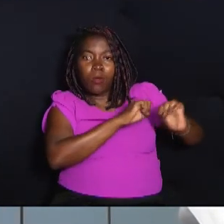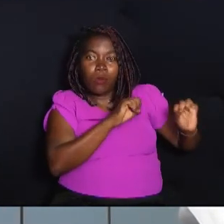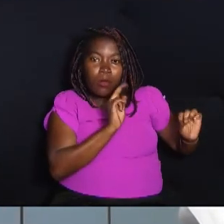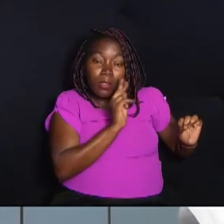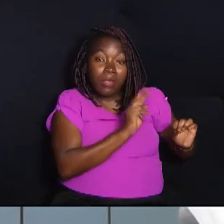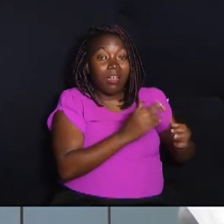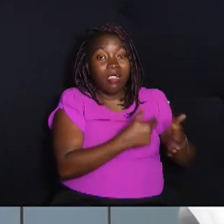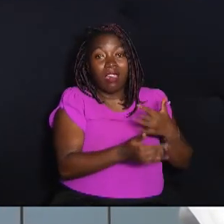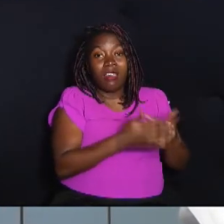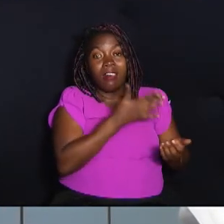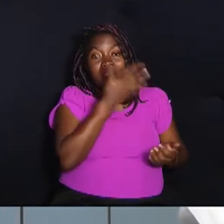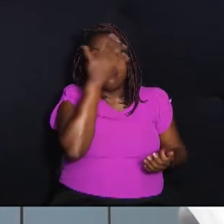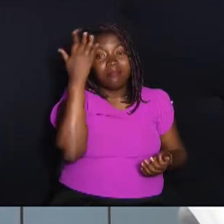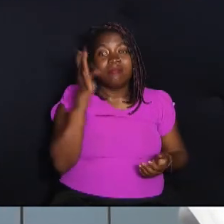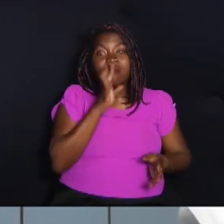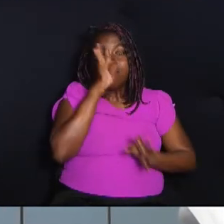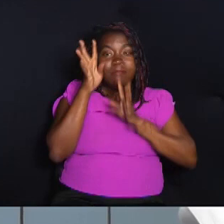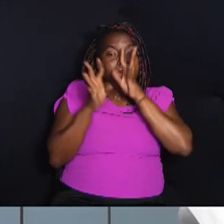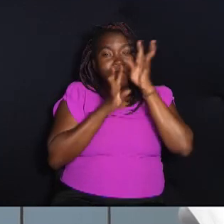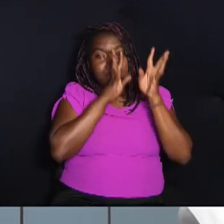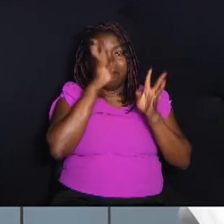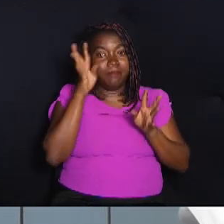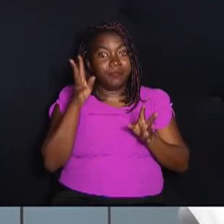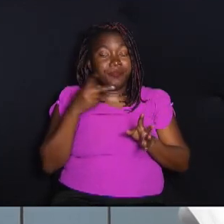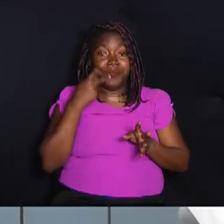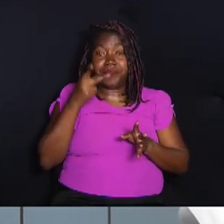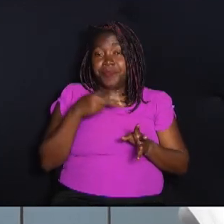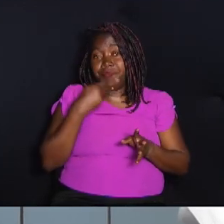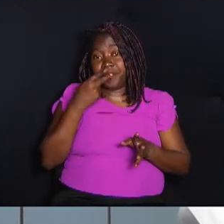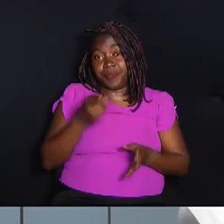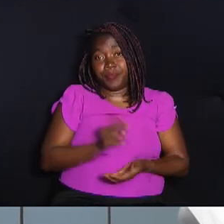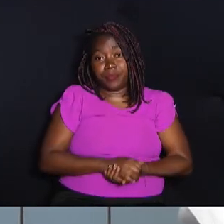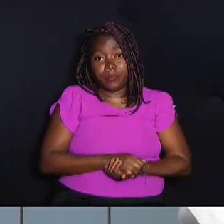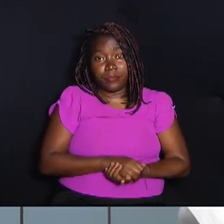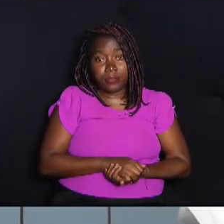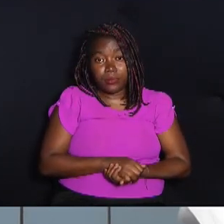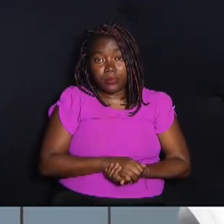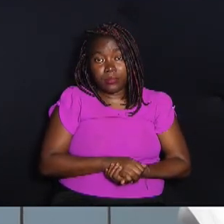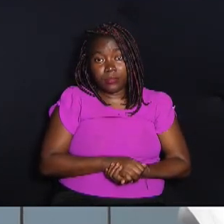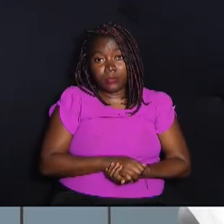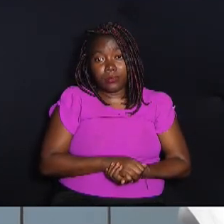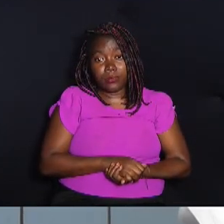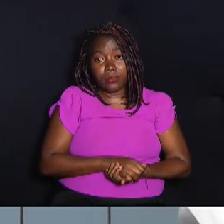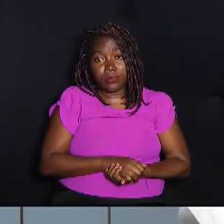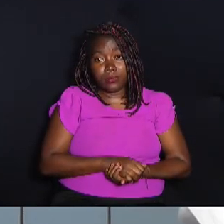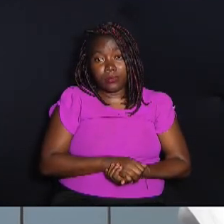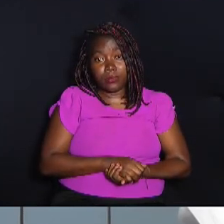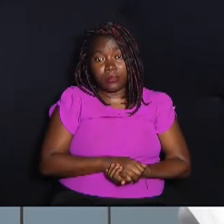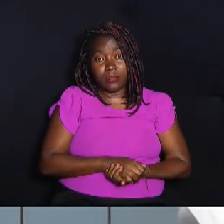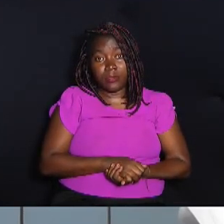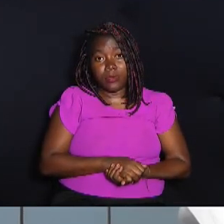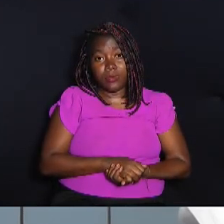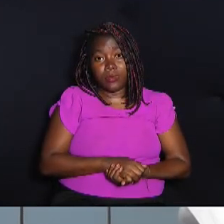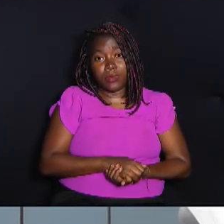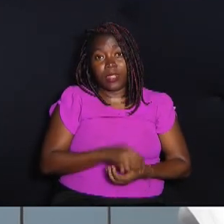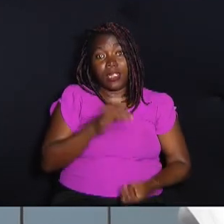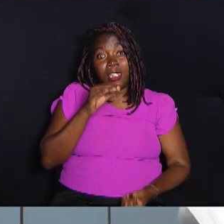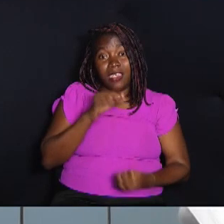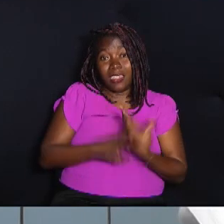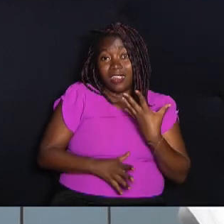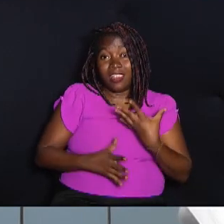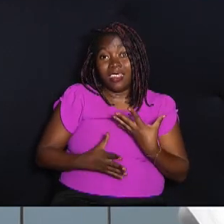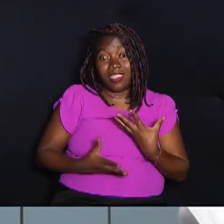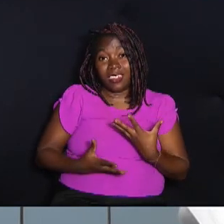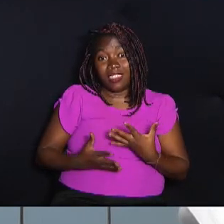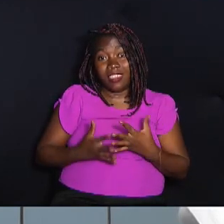quer, né? Ele se acha no direito de falar aquilo que quer. E isso causa, muitas vezes, muita dificuldade